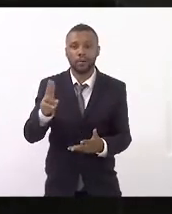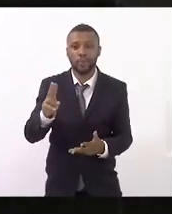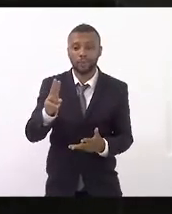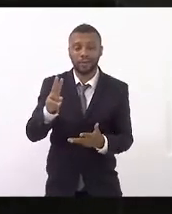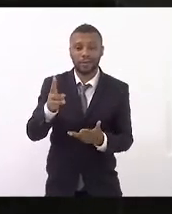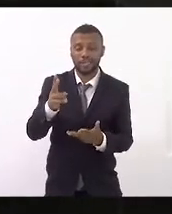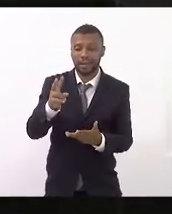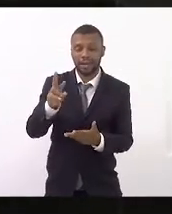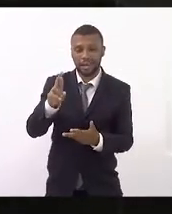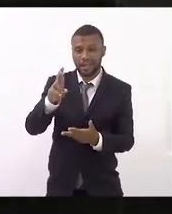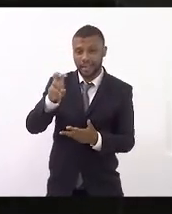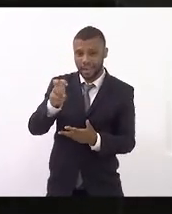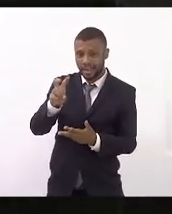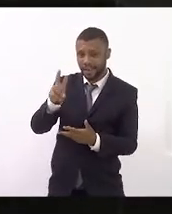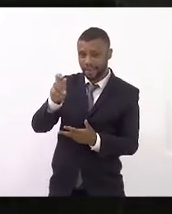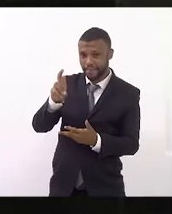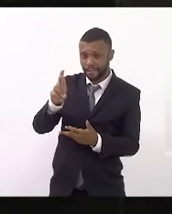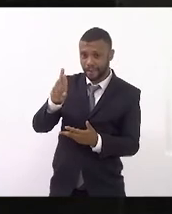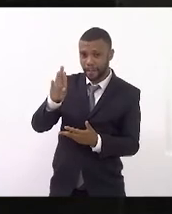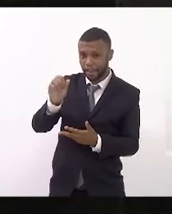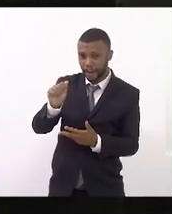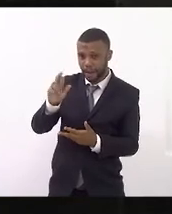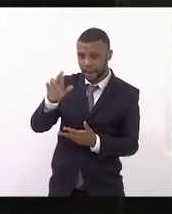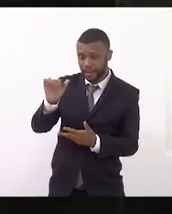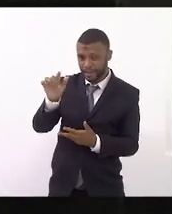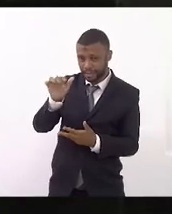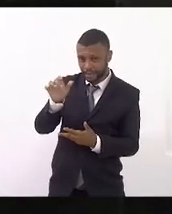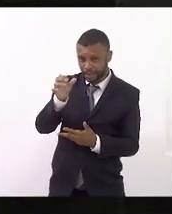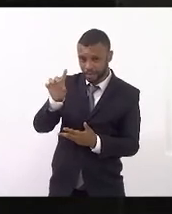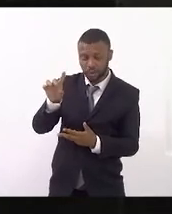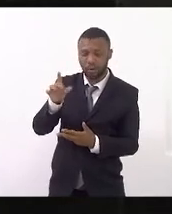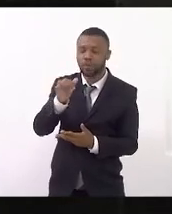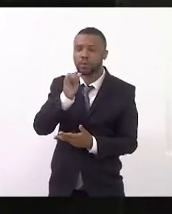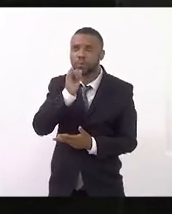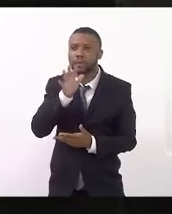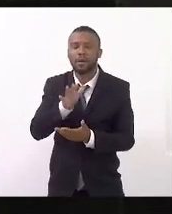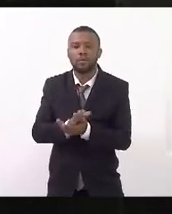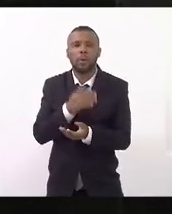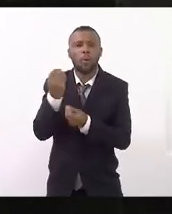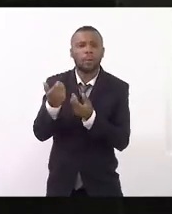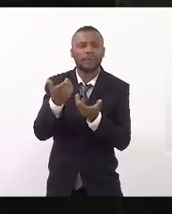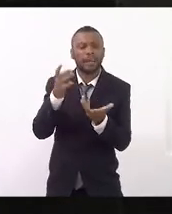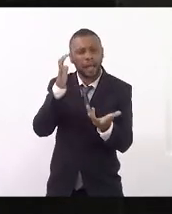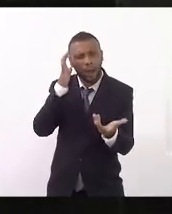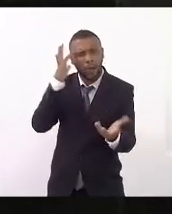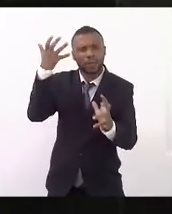reverberações ambientais não sejam tão trágicas como que a gente tem visto